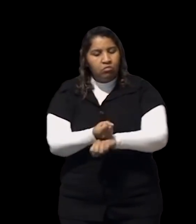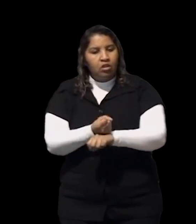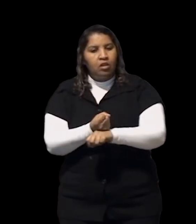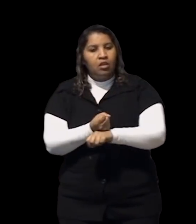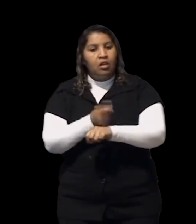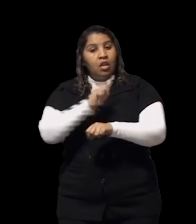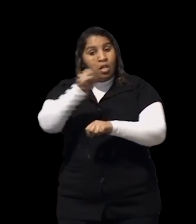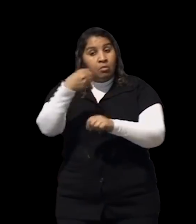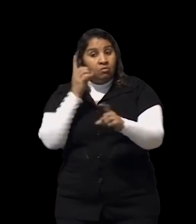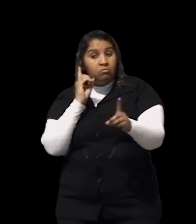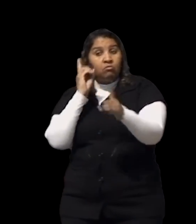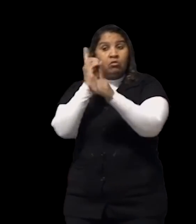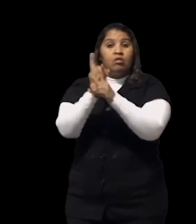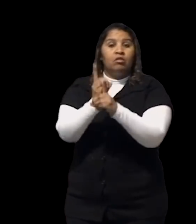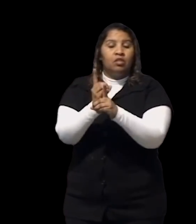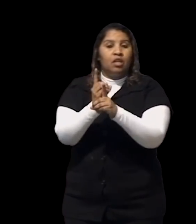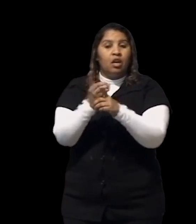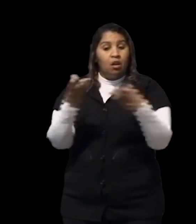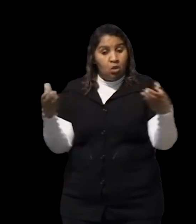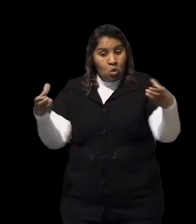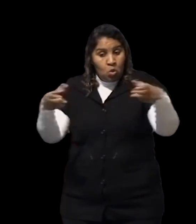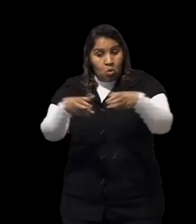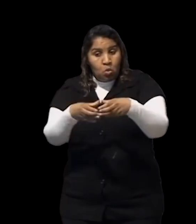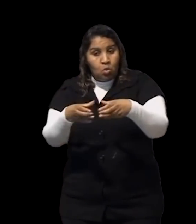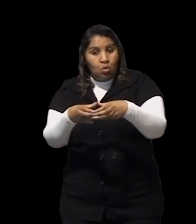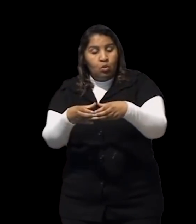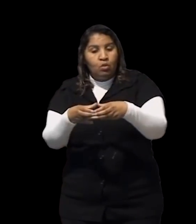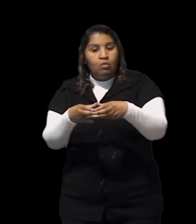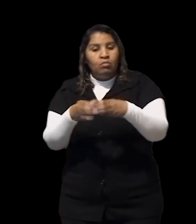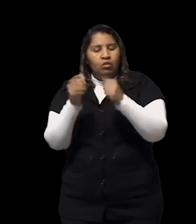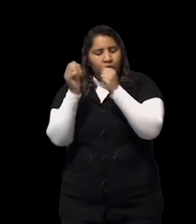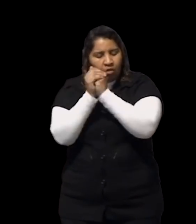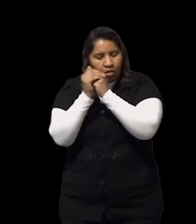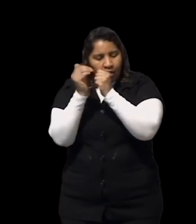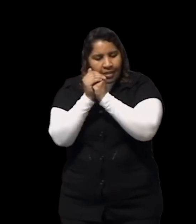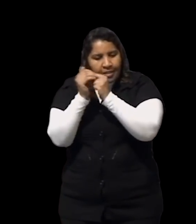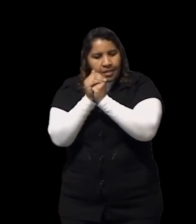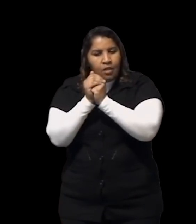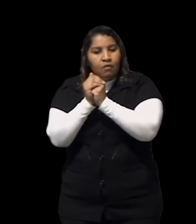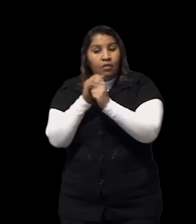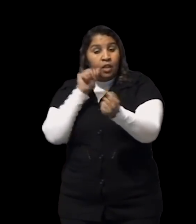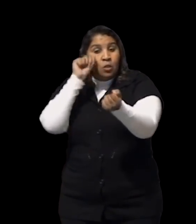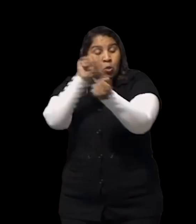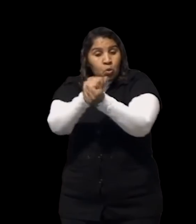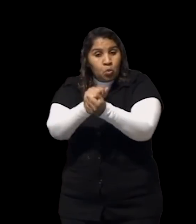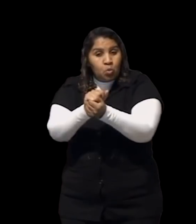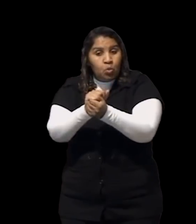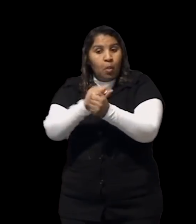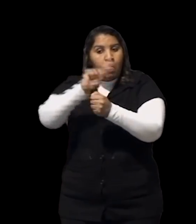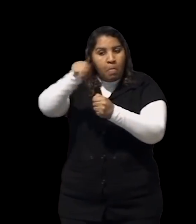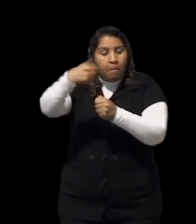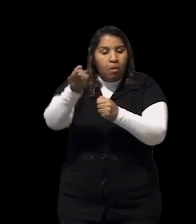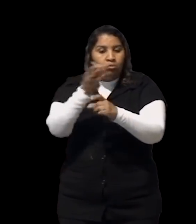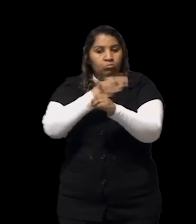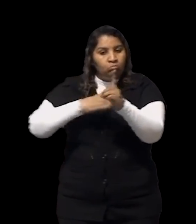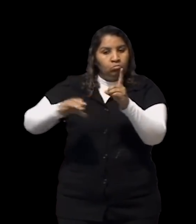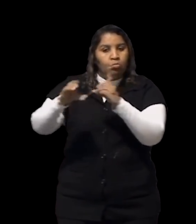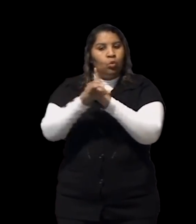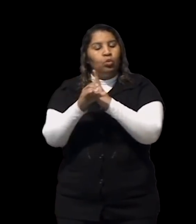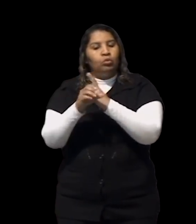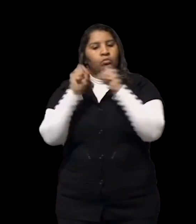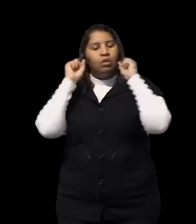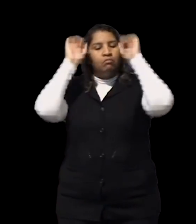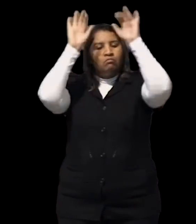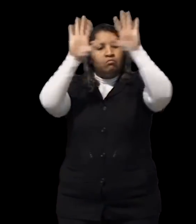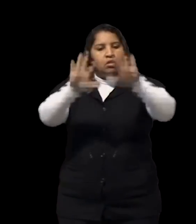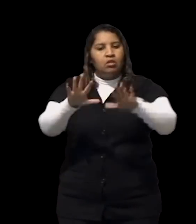encontrar Oi e o time da intercessão o time da Integração estará conosco hoje agora depois do culto para